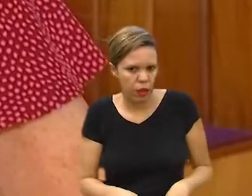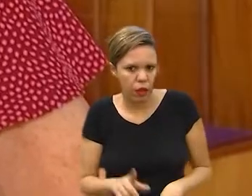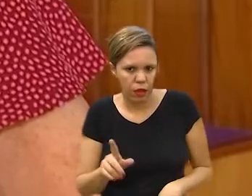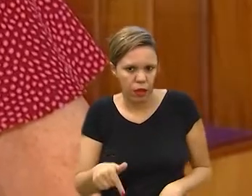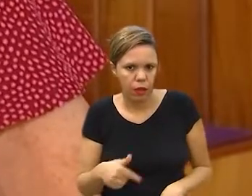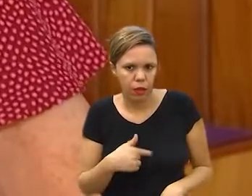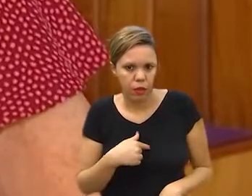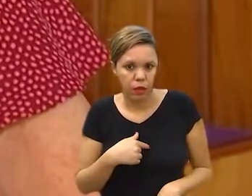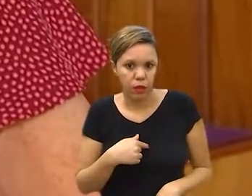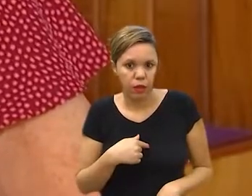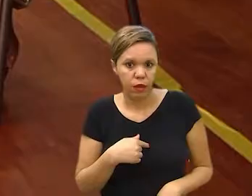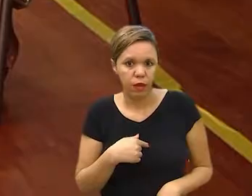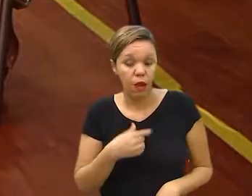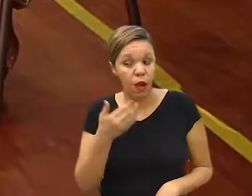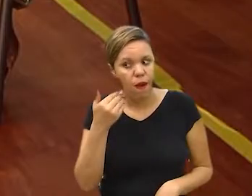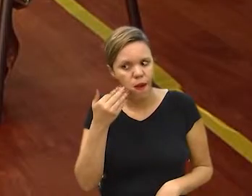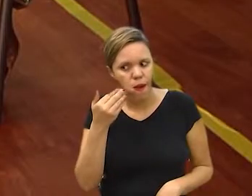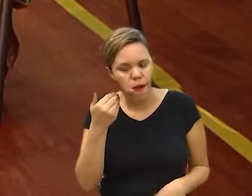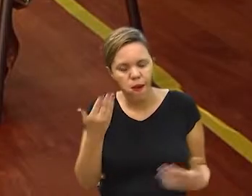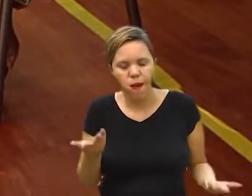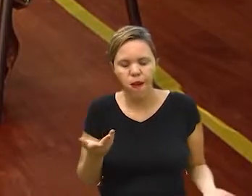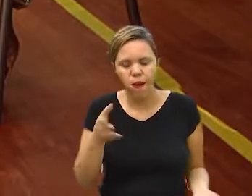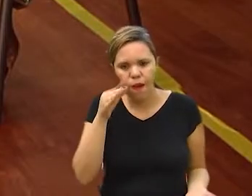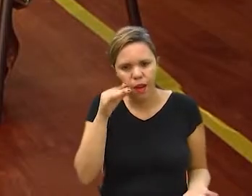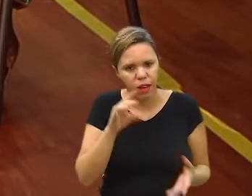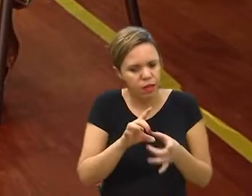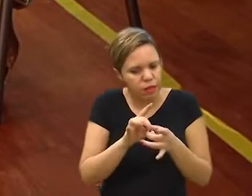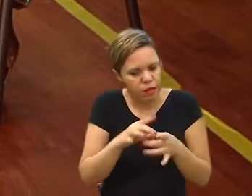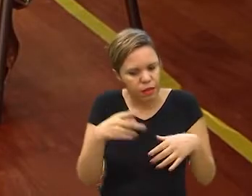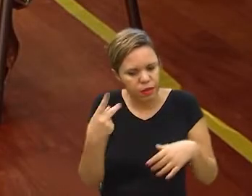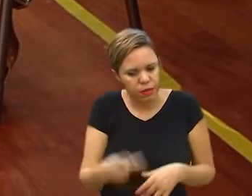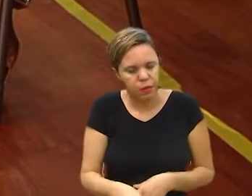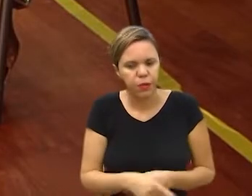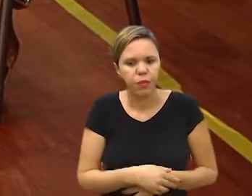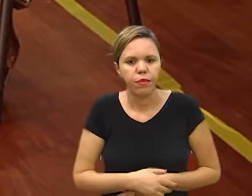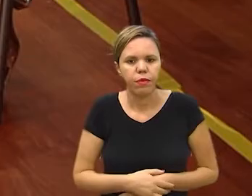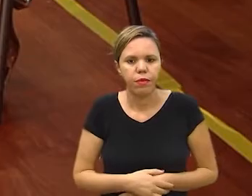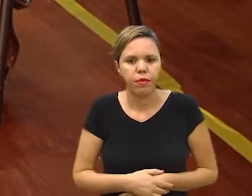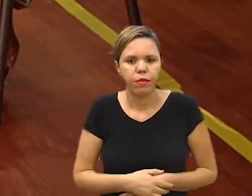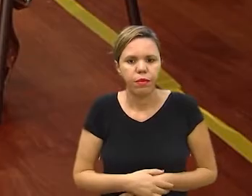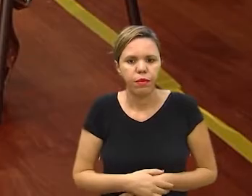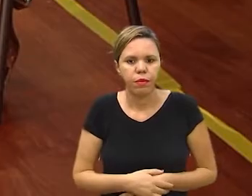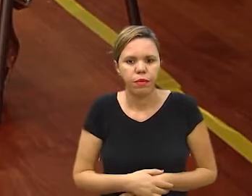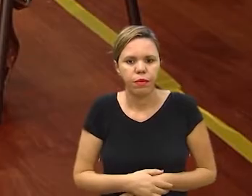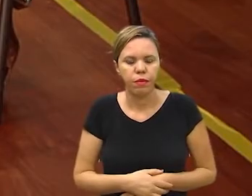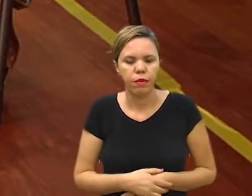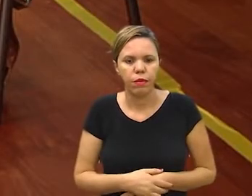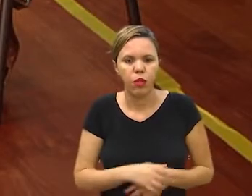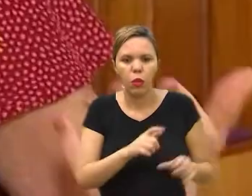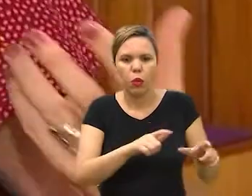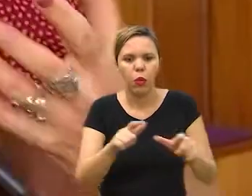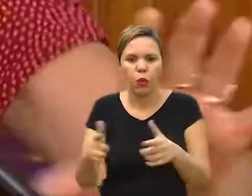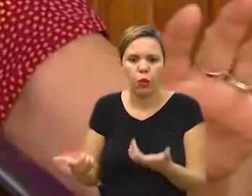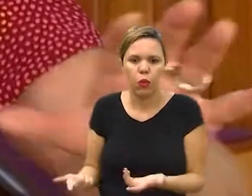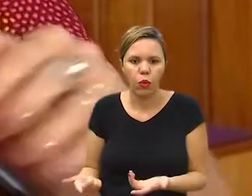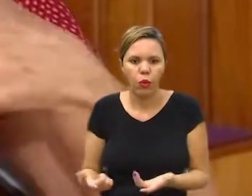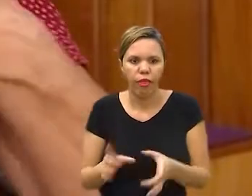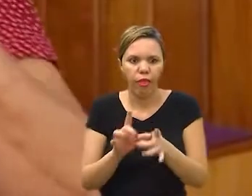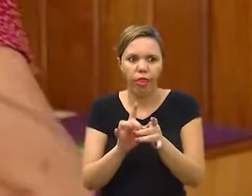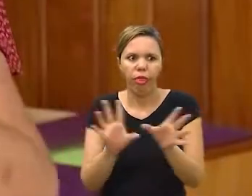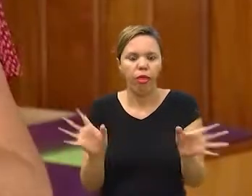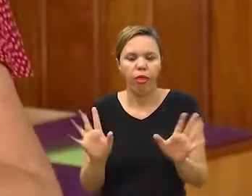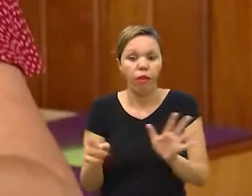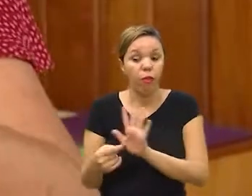Meu filho é muito explorador. Deixa eu ajudar a explorar o ambiente, mas não deixar livre assim.